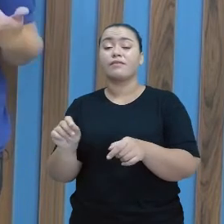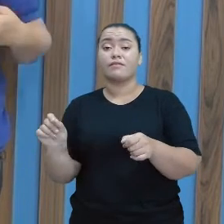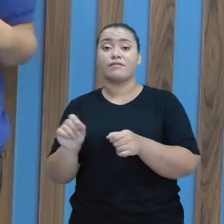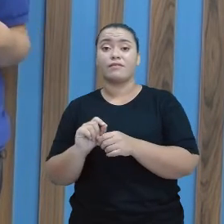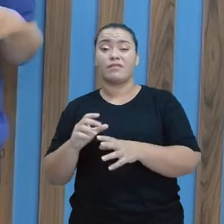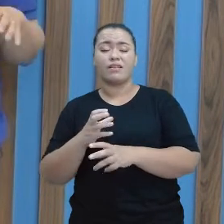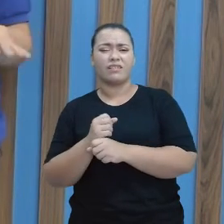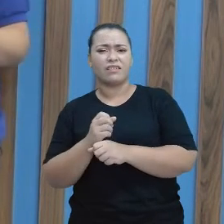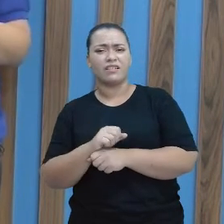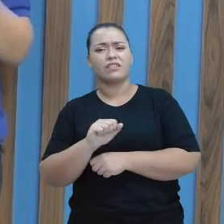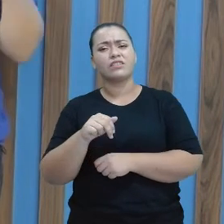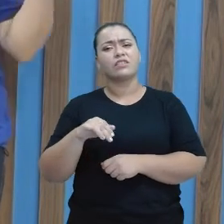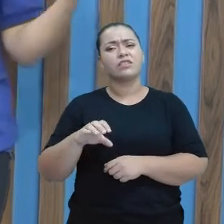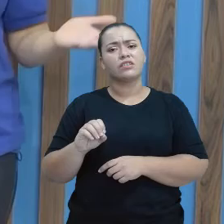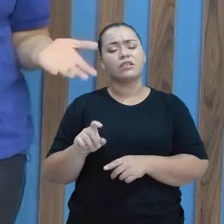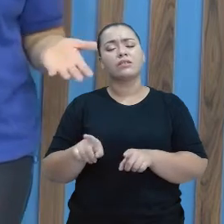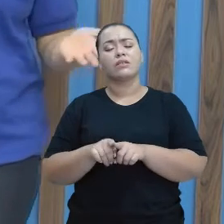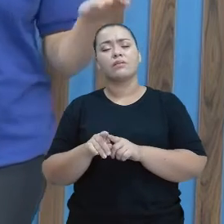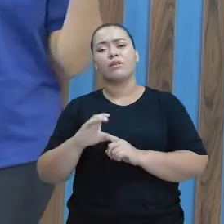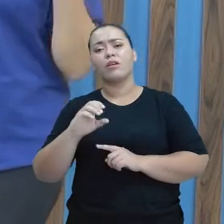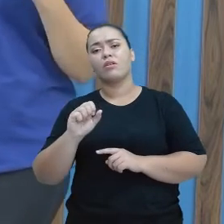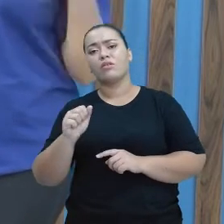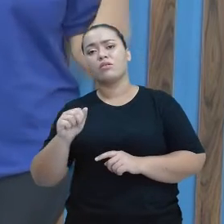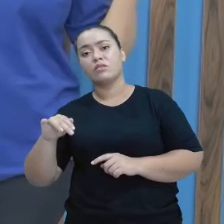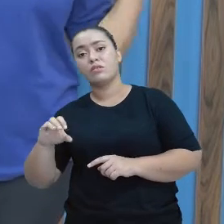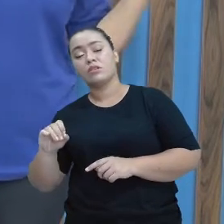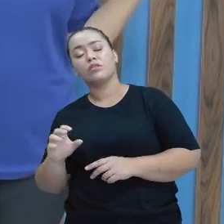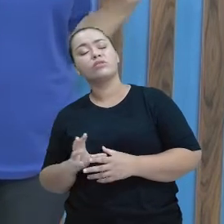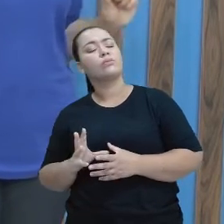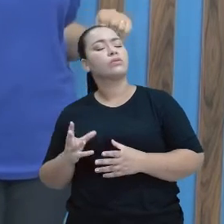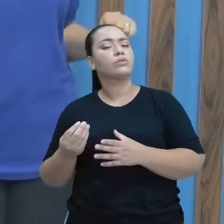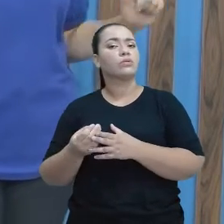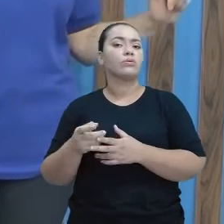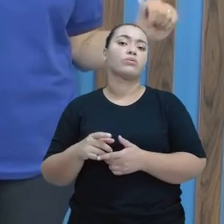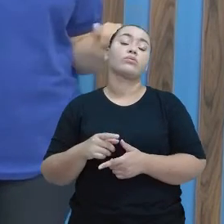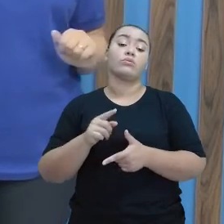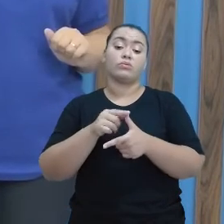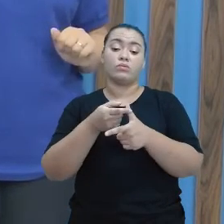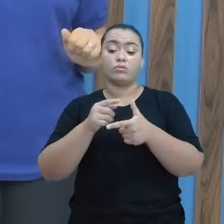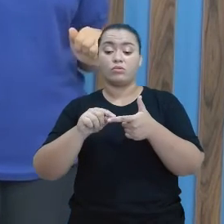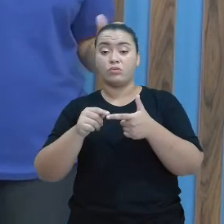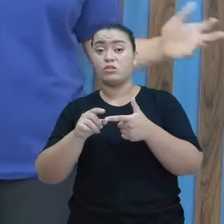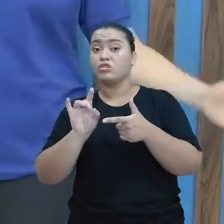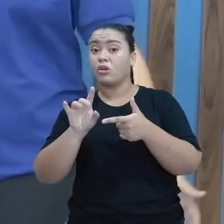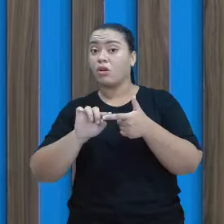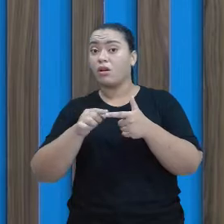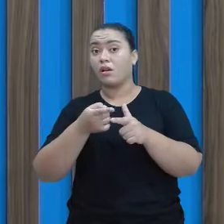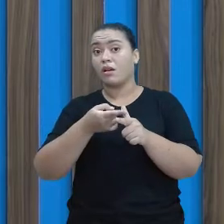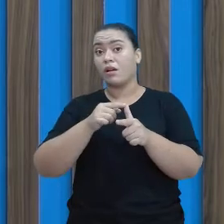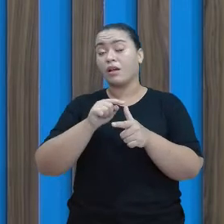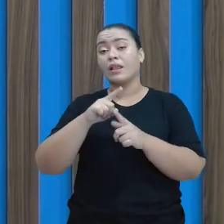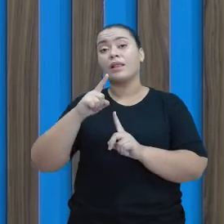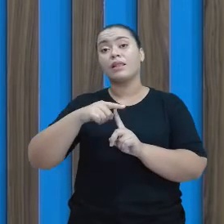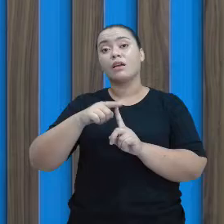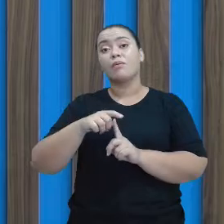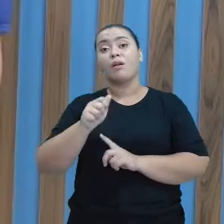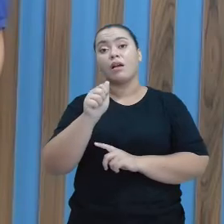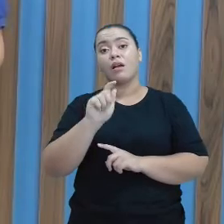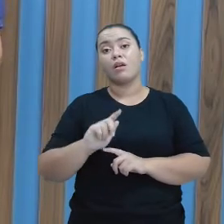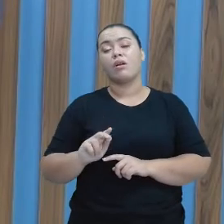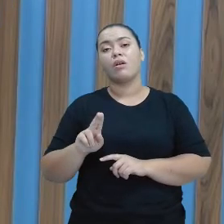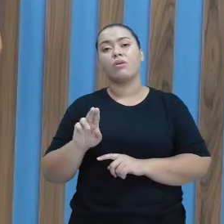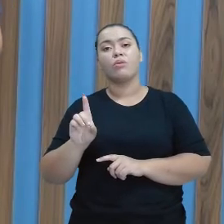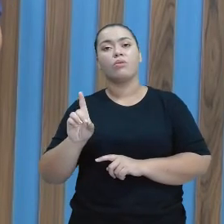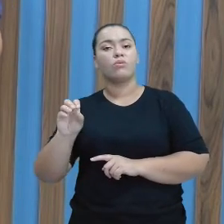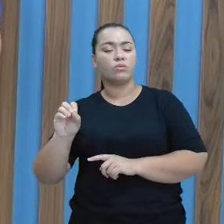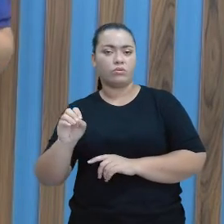seno e de cosseno para todos os ângulos, porém, todos os ângulos agudos, professor Pedro. Porém, a